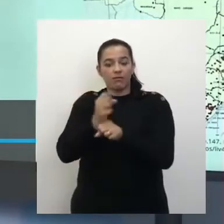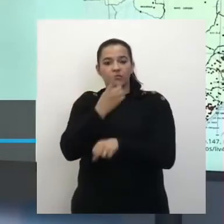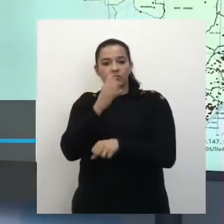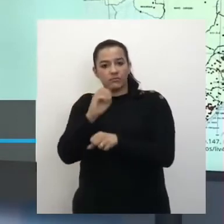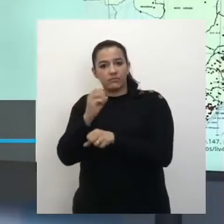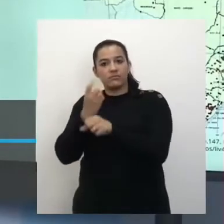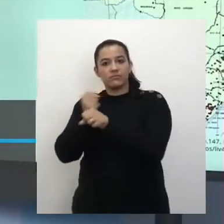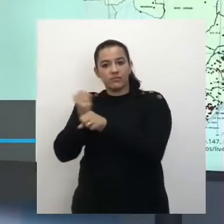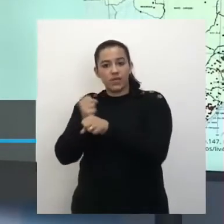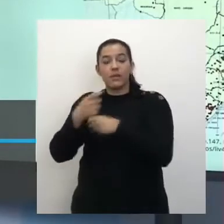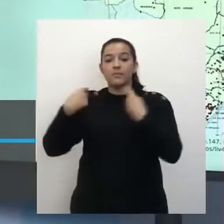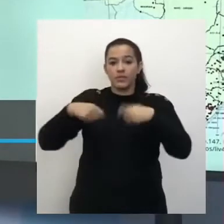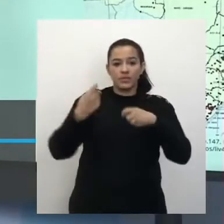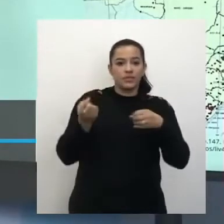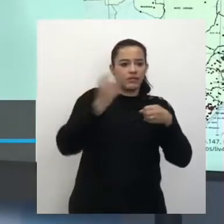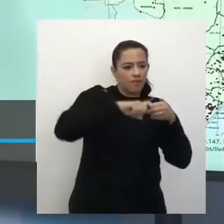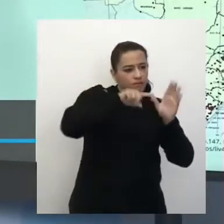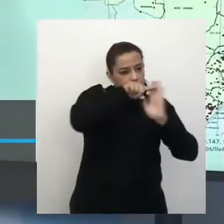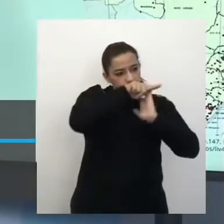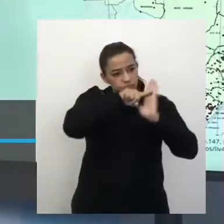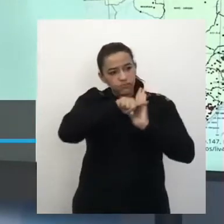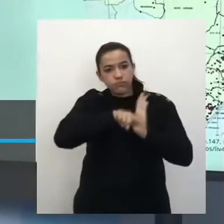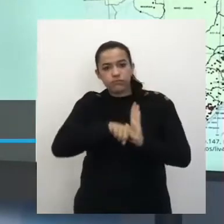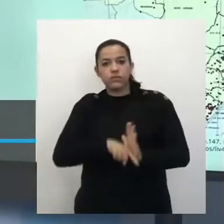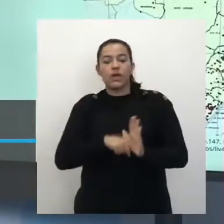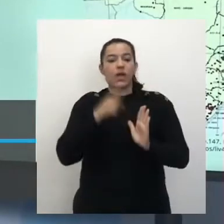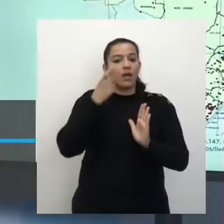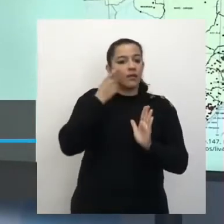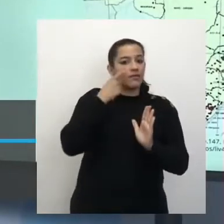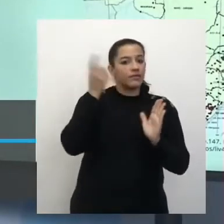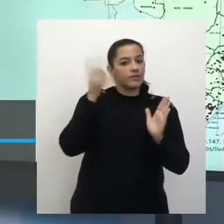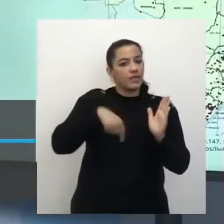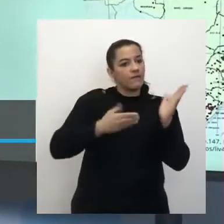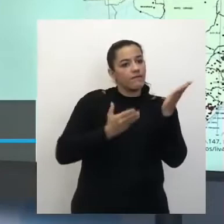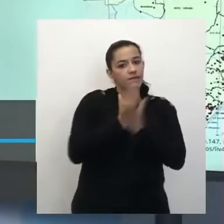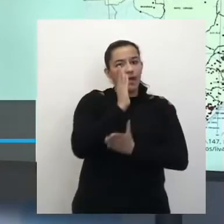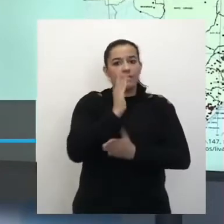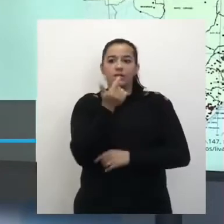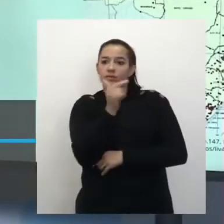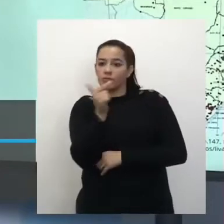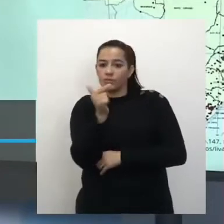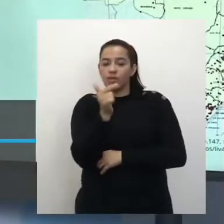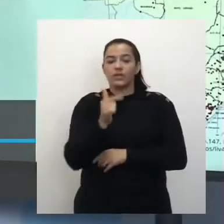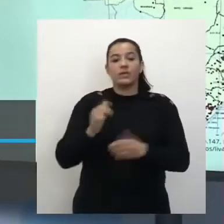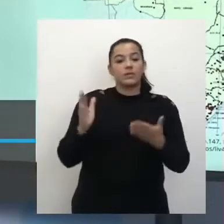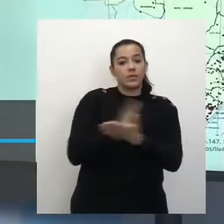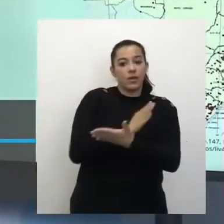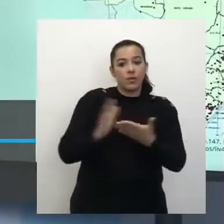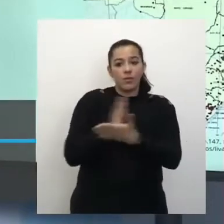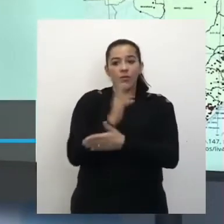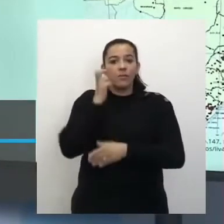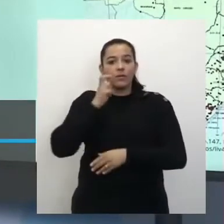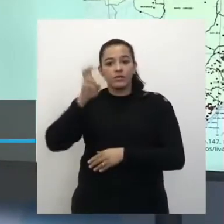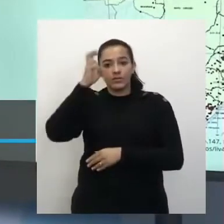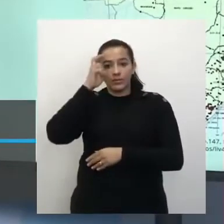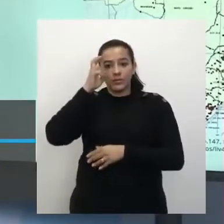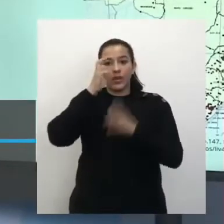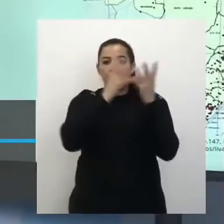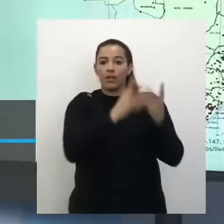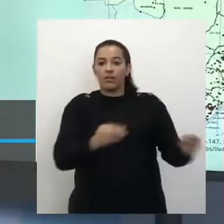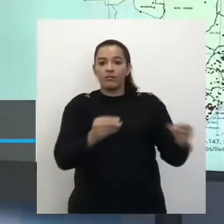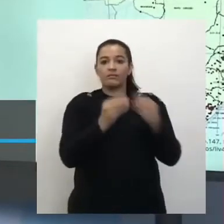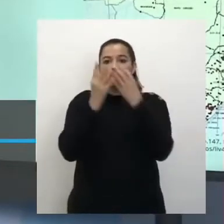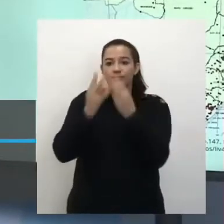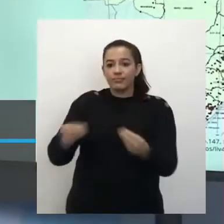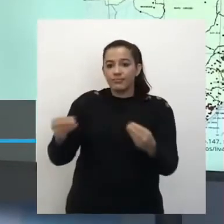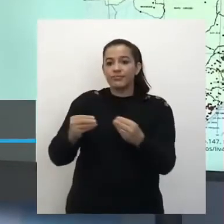de revalidação. Por quê? Porque algumas culturas elas se extinguem, né,